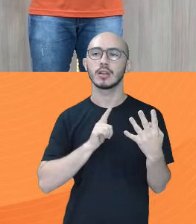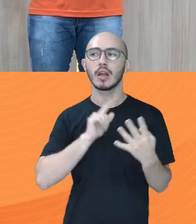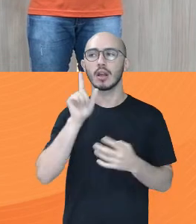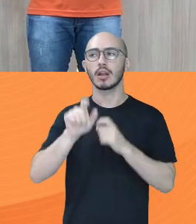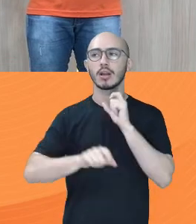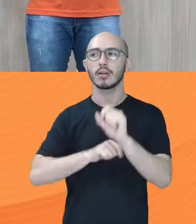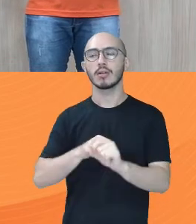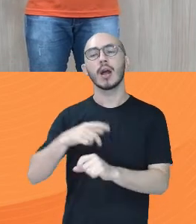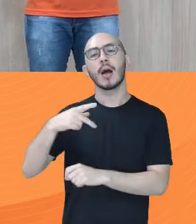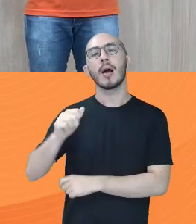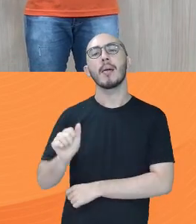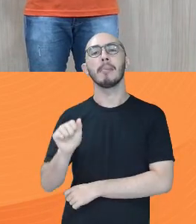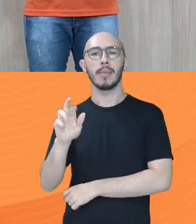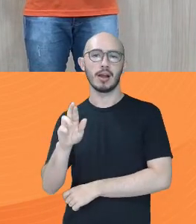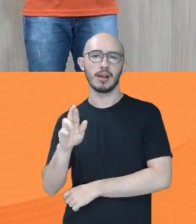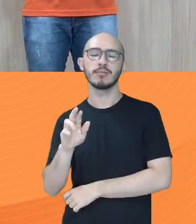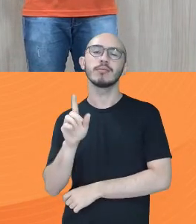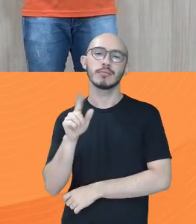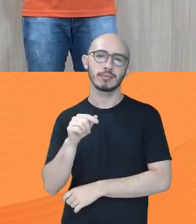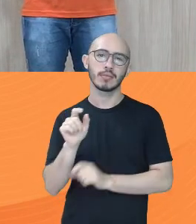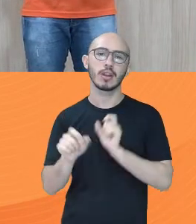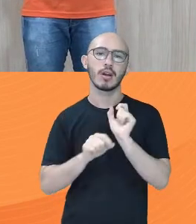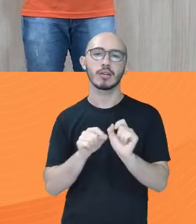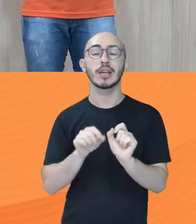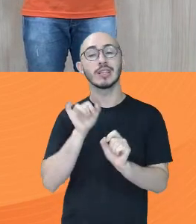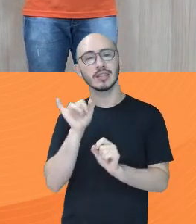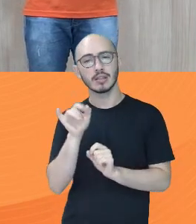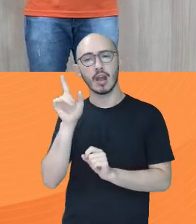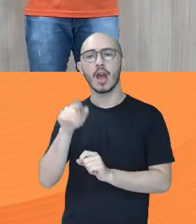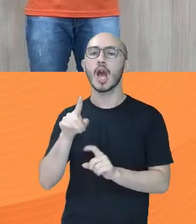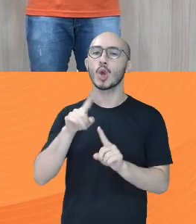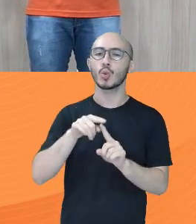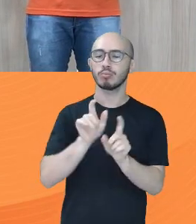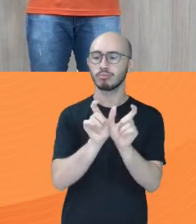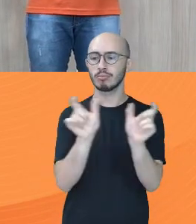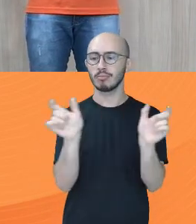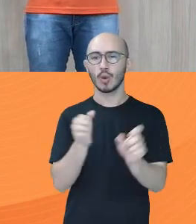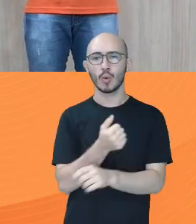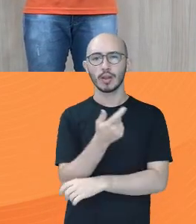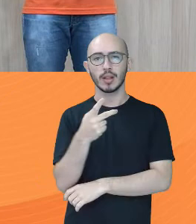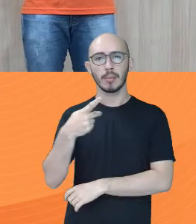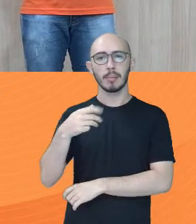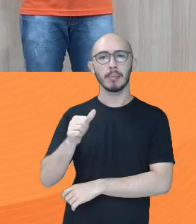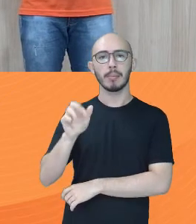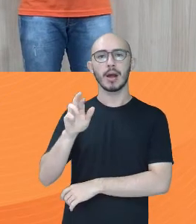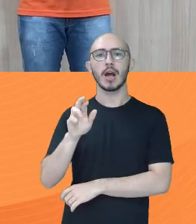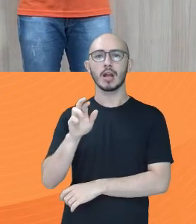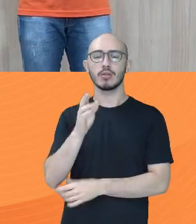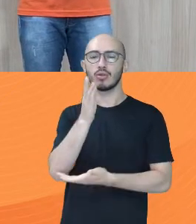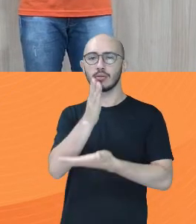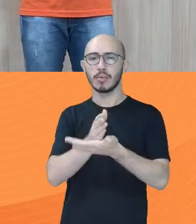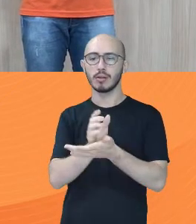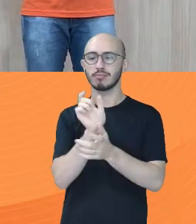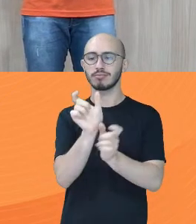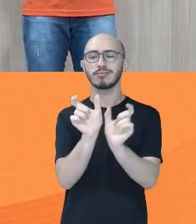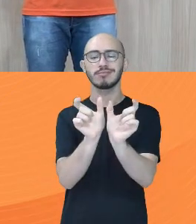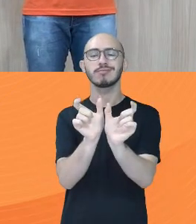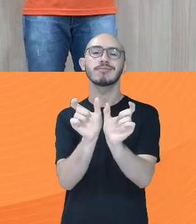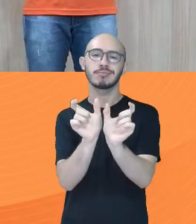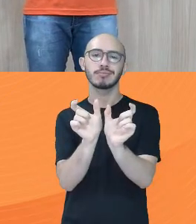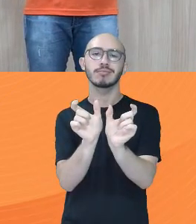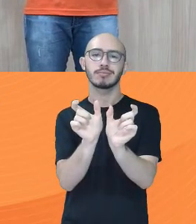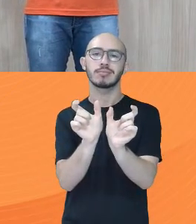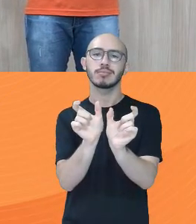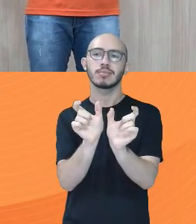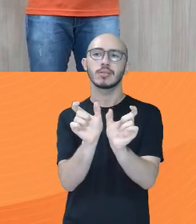aí é uma quantidade par. Então, a gente viu que quando a quantidade de números for par, no centro vão sobrar 2 números. E a